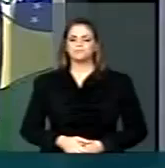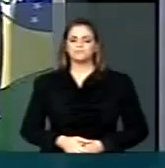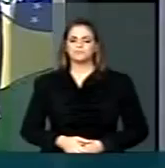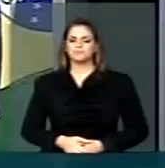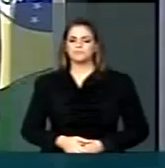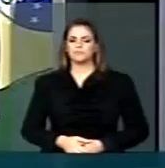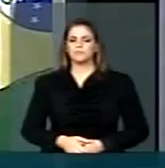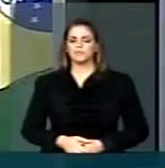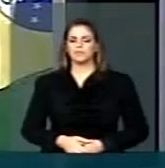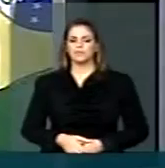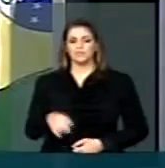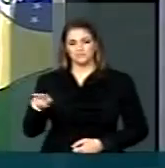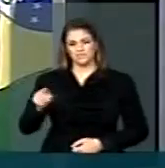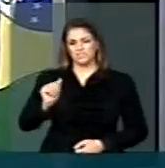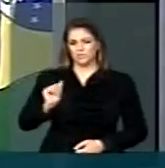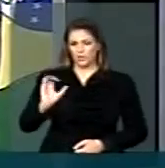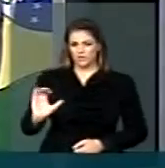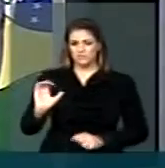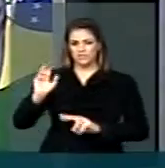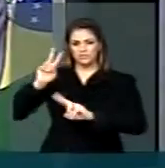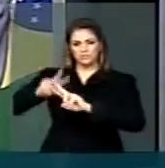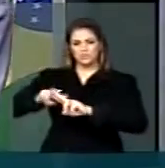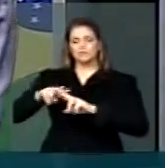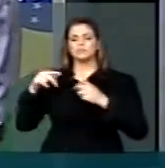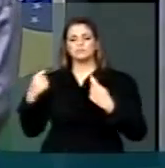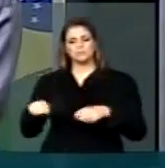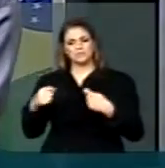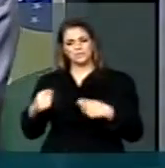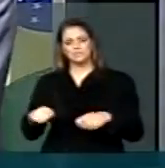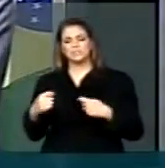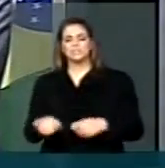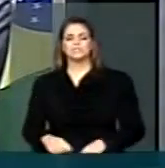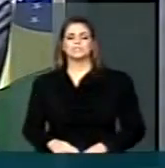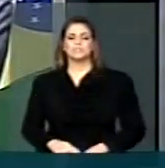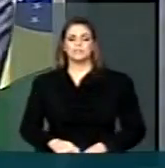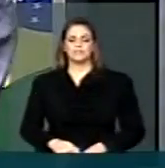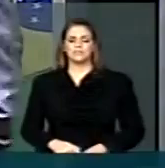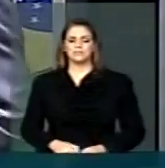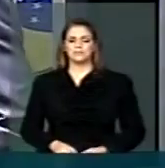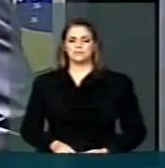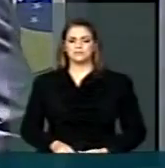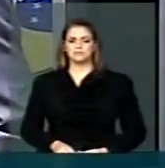infrator, privado de liberdade, far-se-á por meio de um conjunto